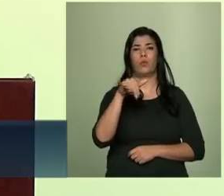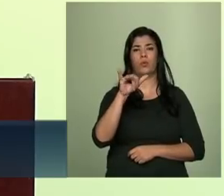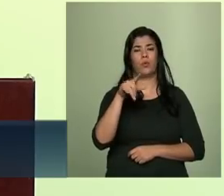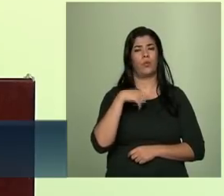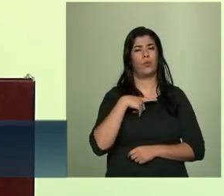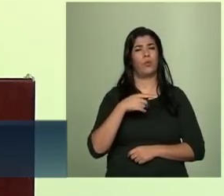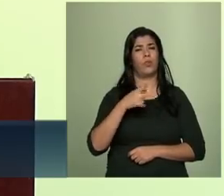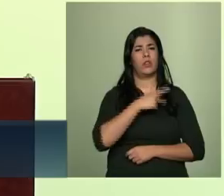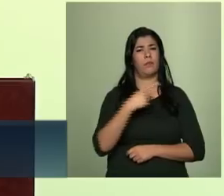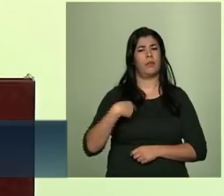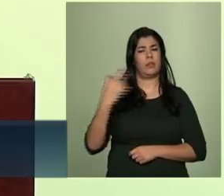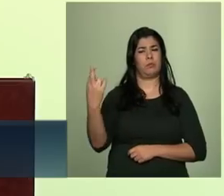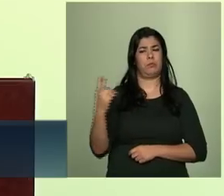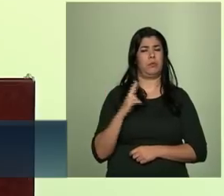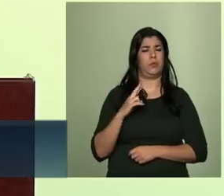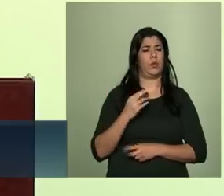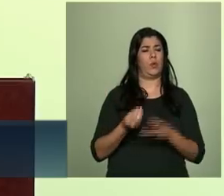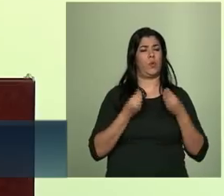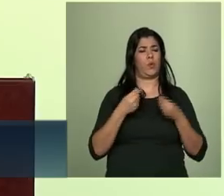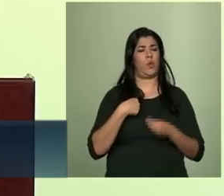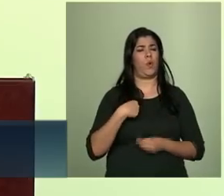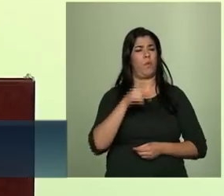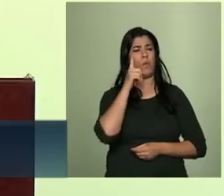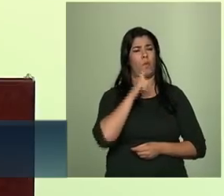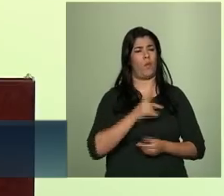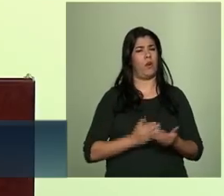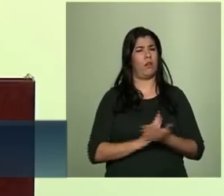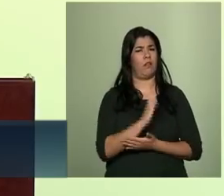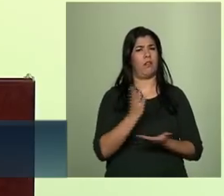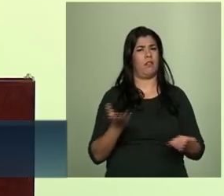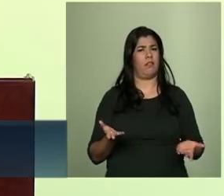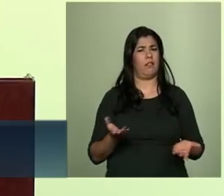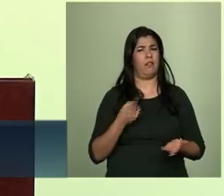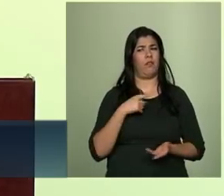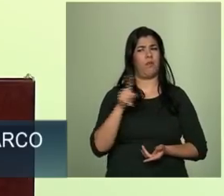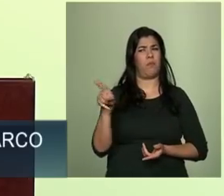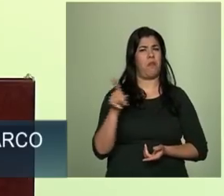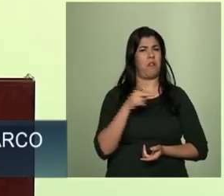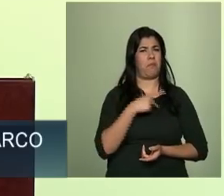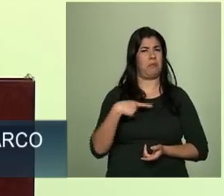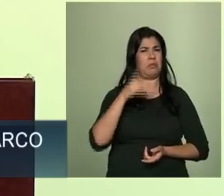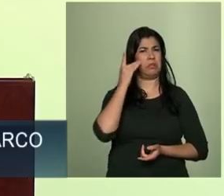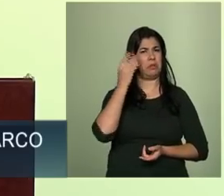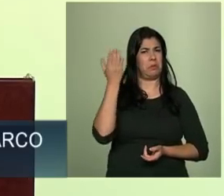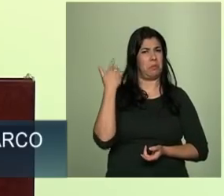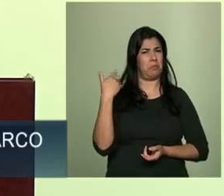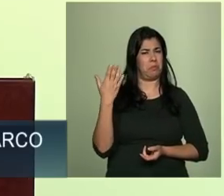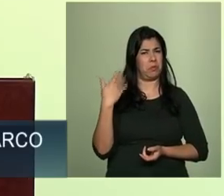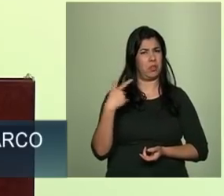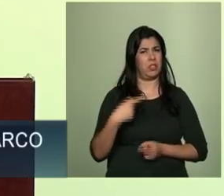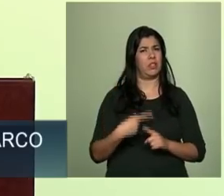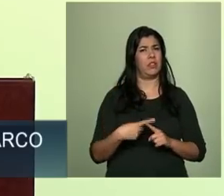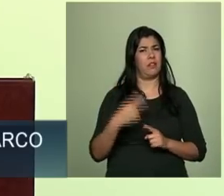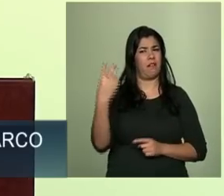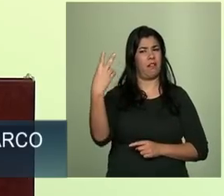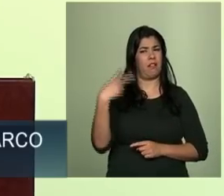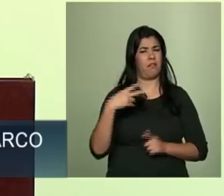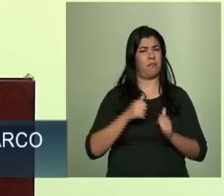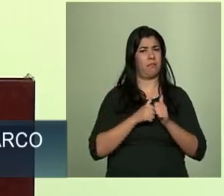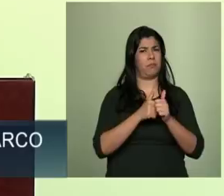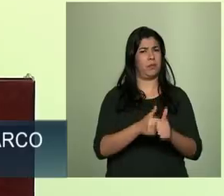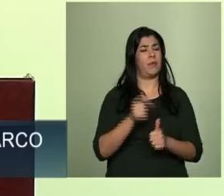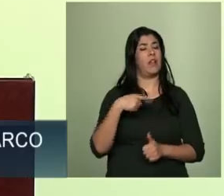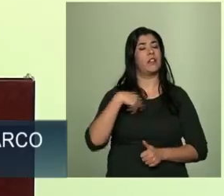conseguiram fazer isso? Eu levei um susto, que ela era candidata, falei, como é que ela estava acompanhando isso? E ela, como é a nona casa decimal, ela